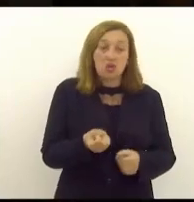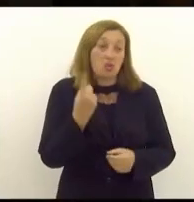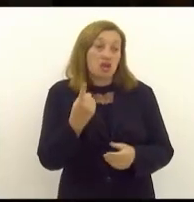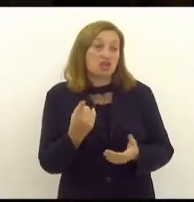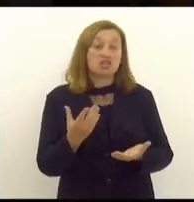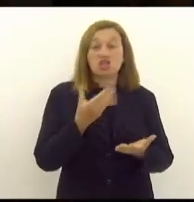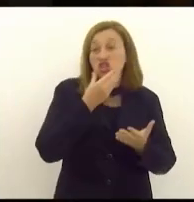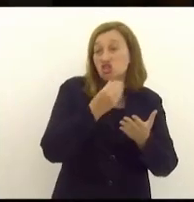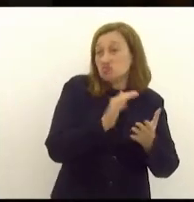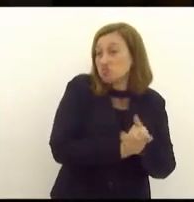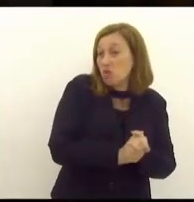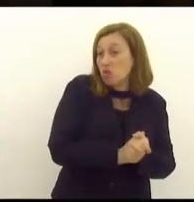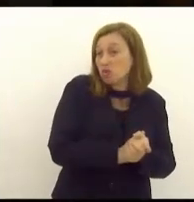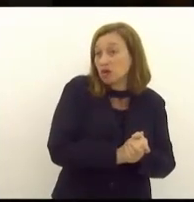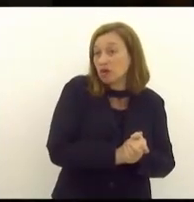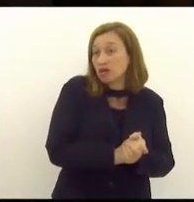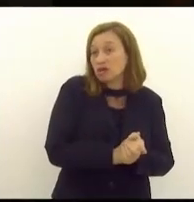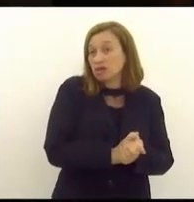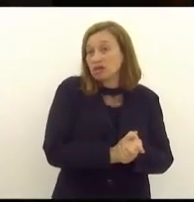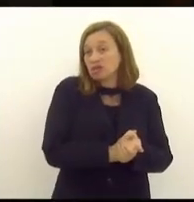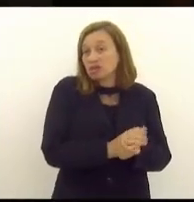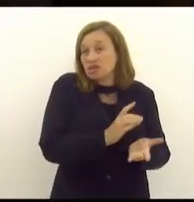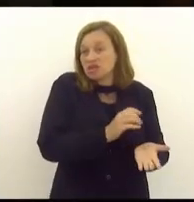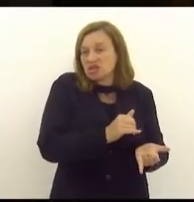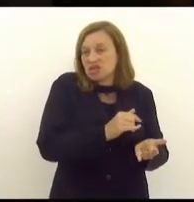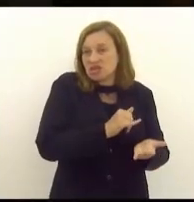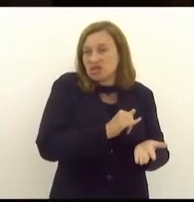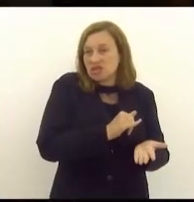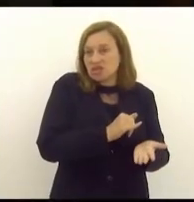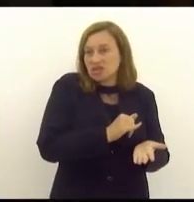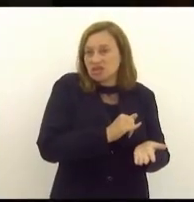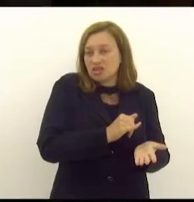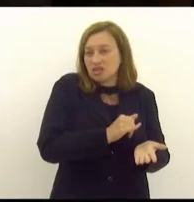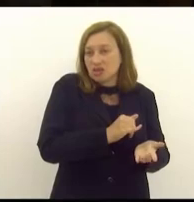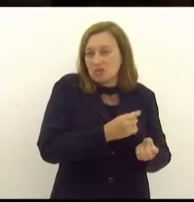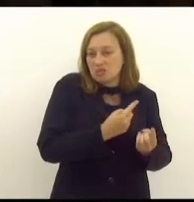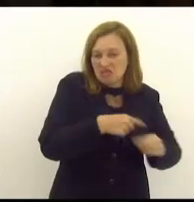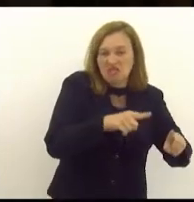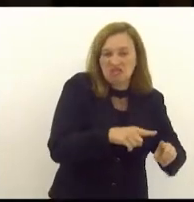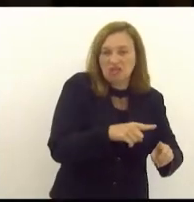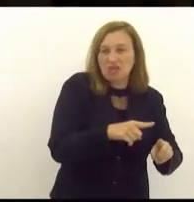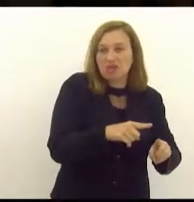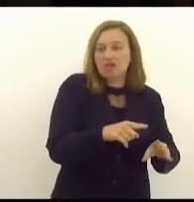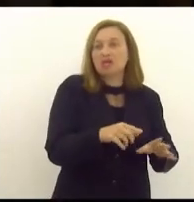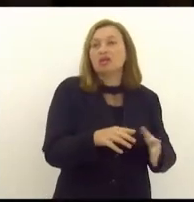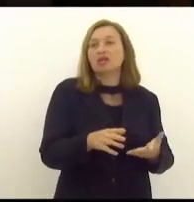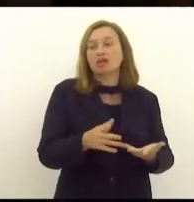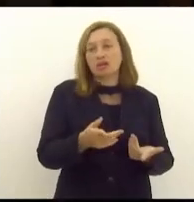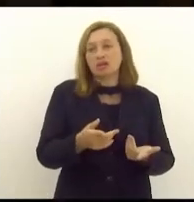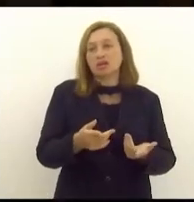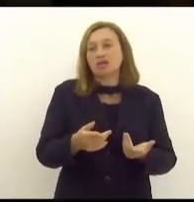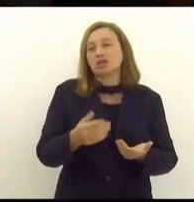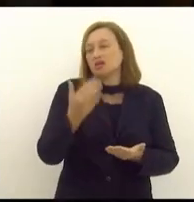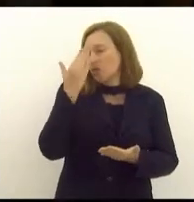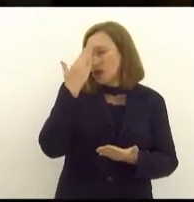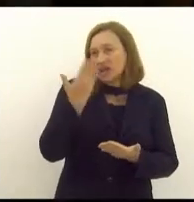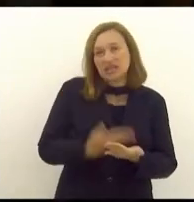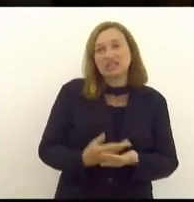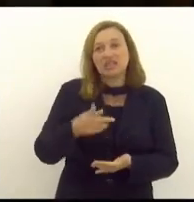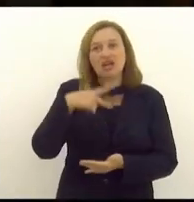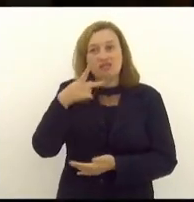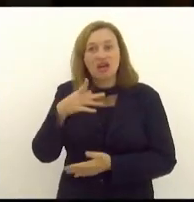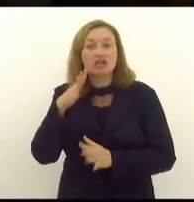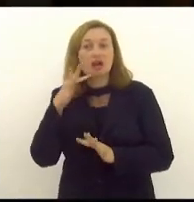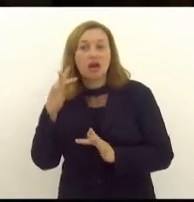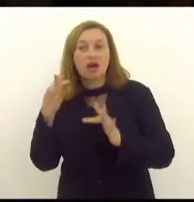ex- companheiro seja vingado enfim naquela situação em que expõe e desacreditam a fala das